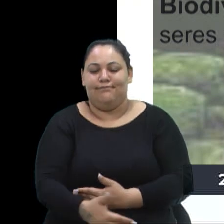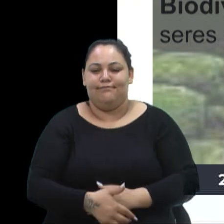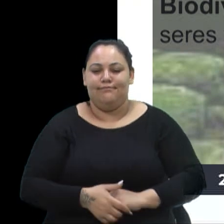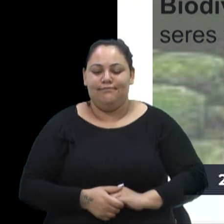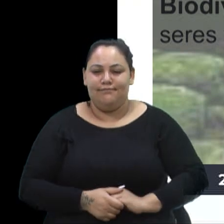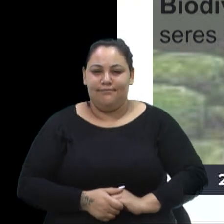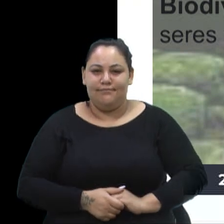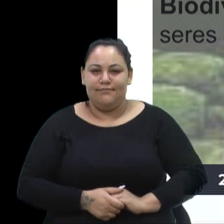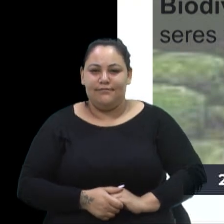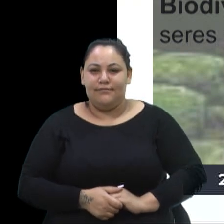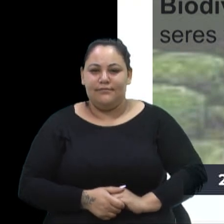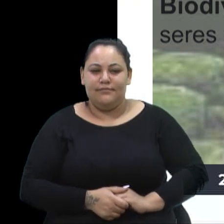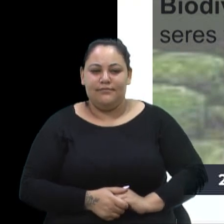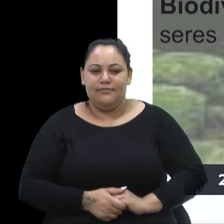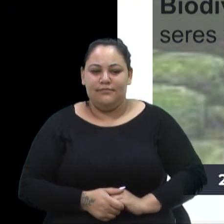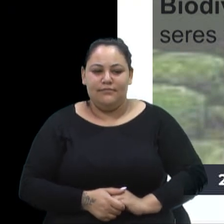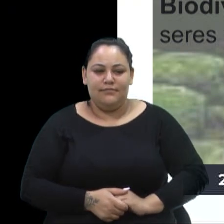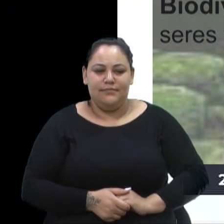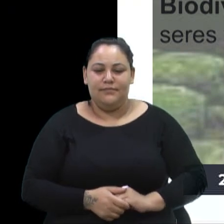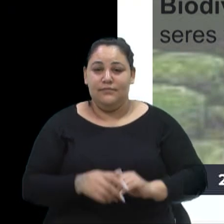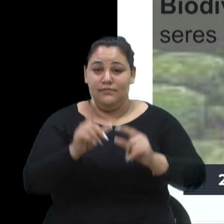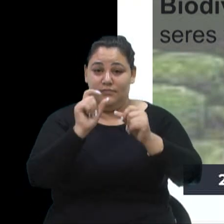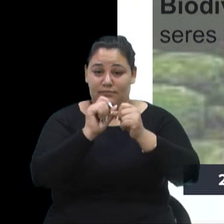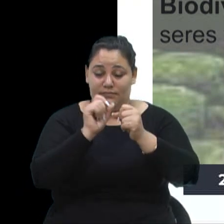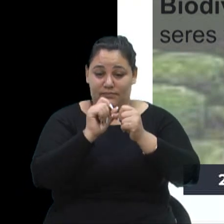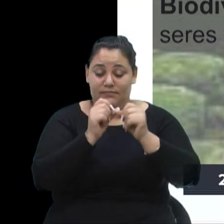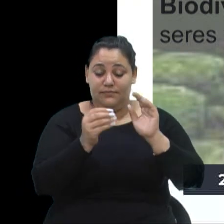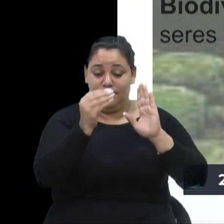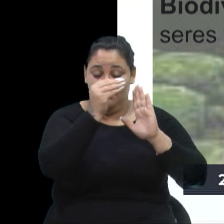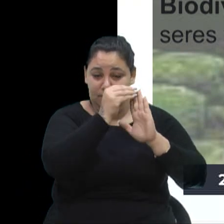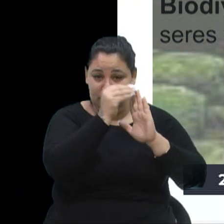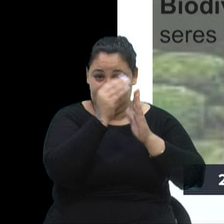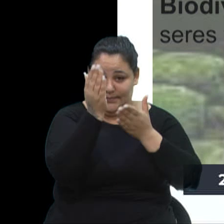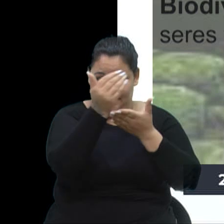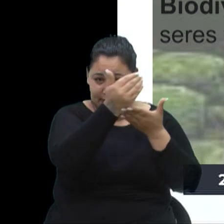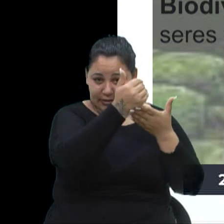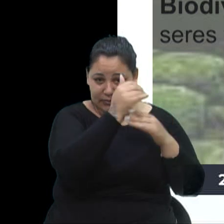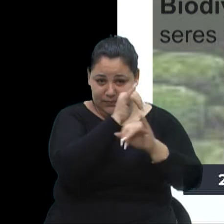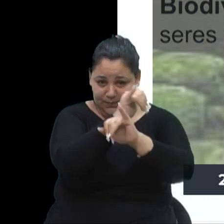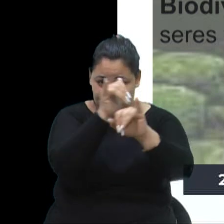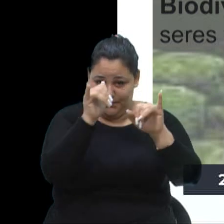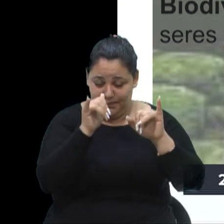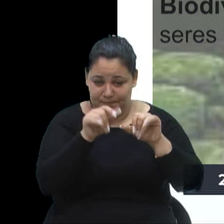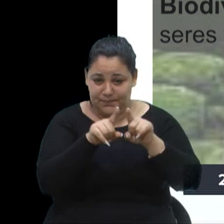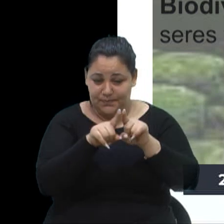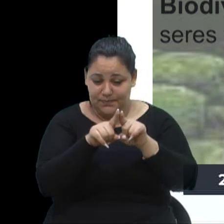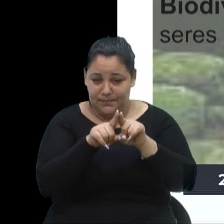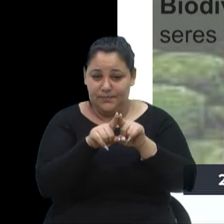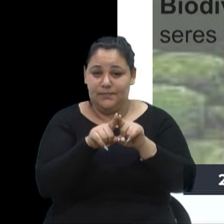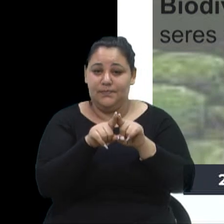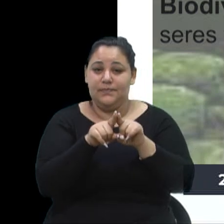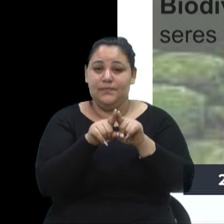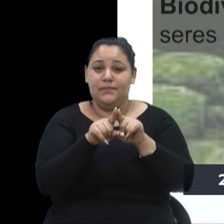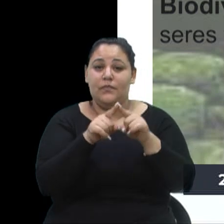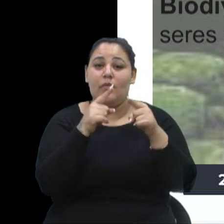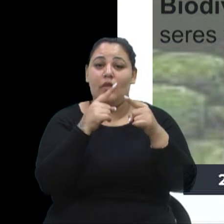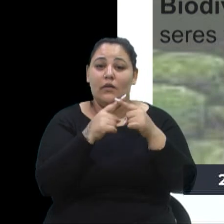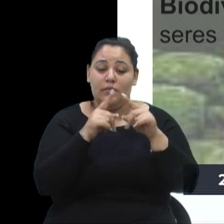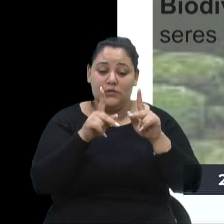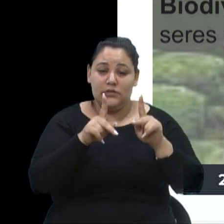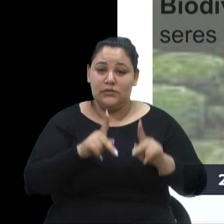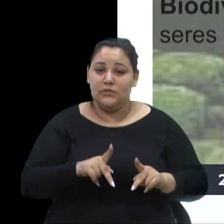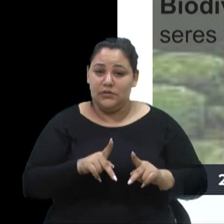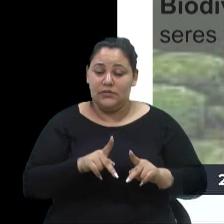Fontes vitais, eu fiz questão de fazer essas colocações aqui, essas distinções, porque as pessoas